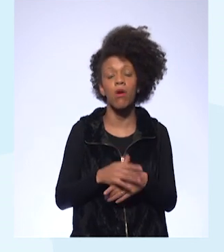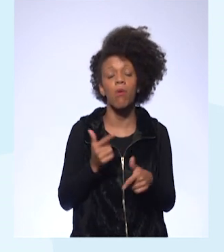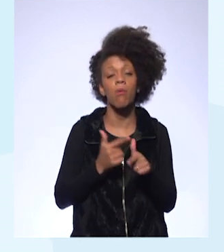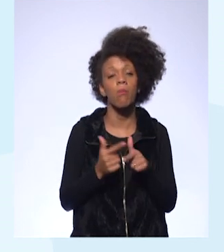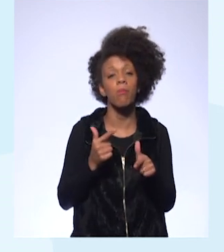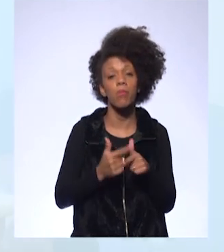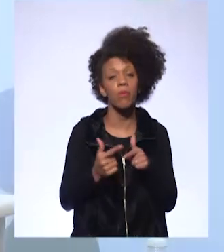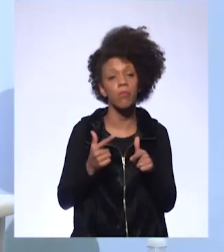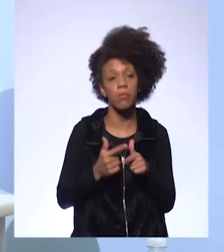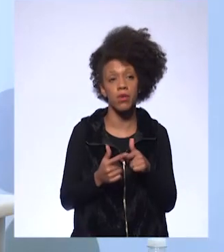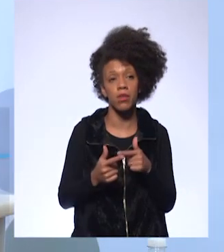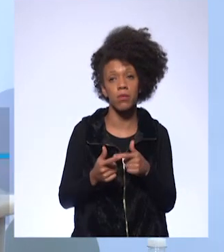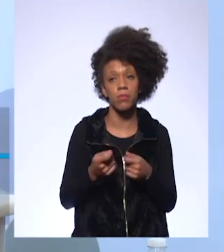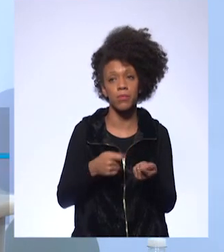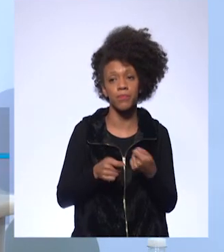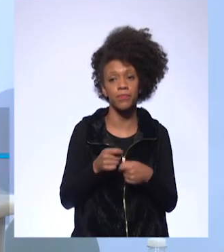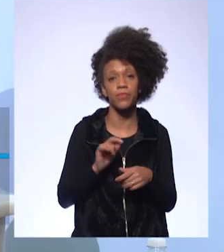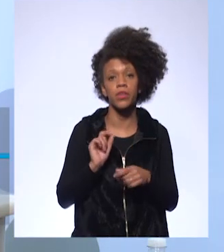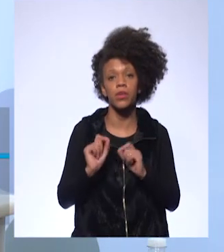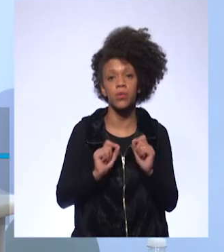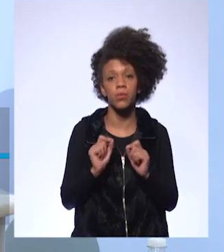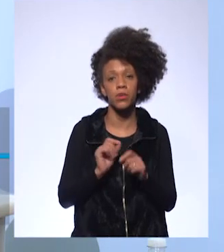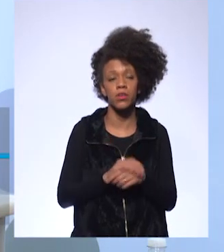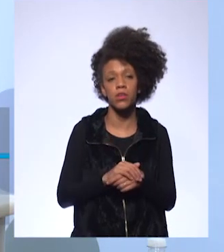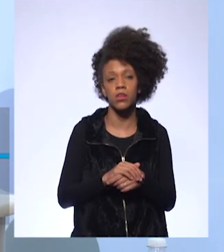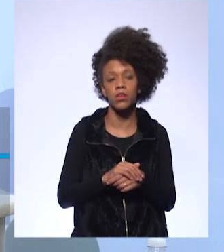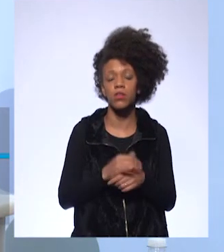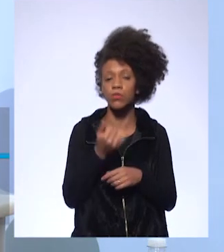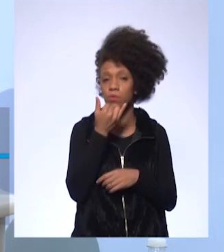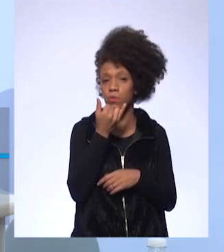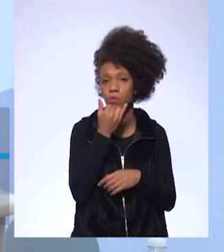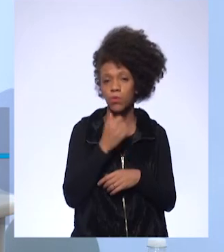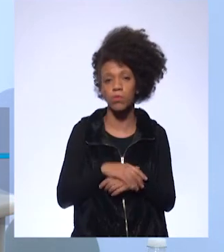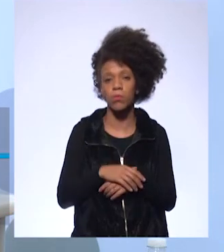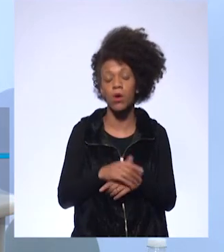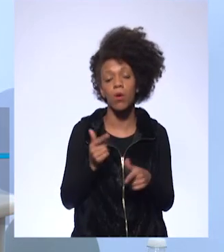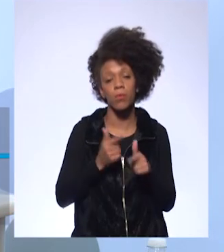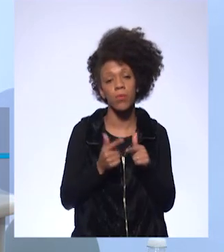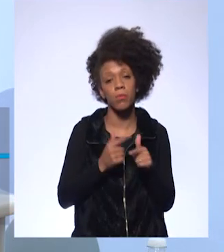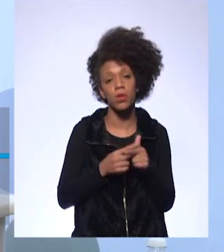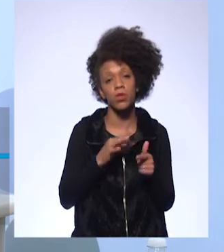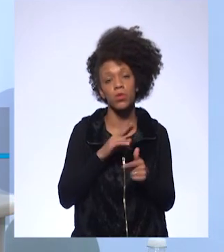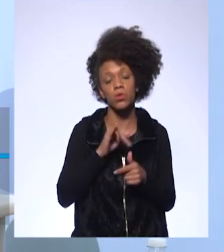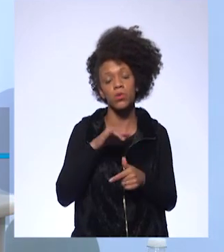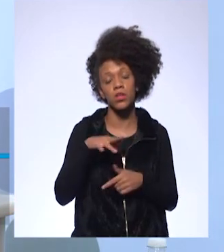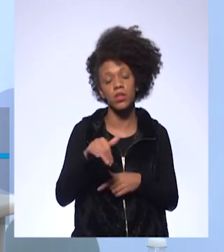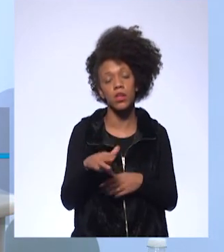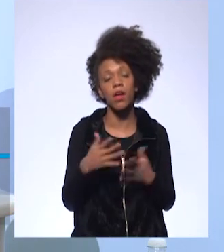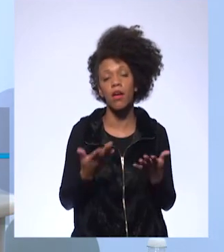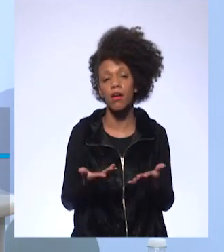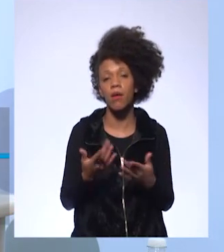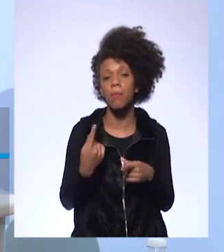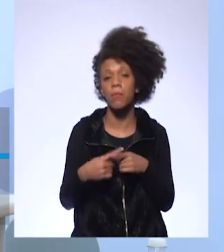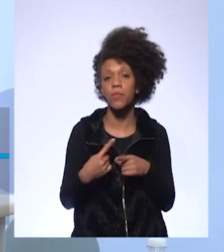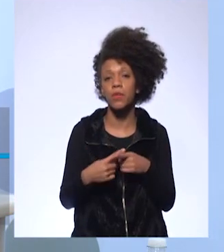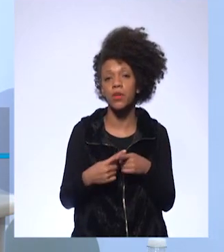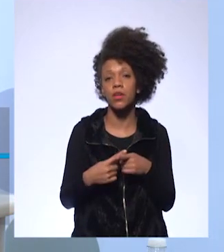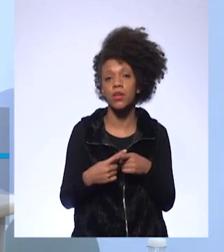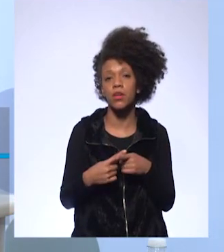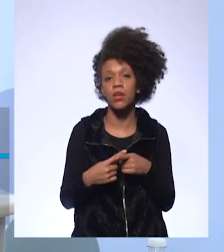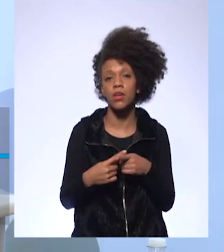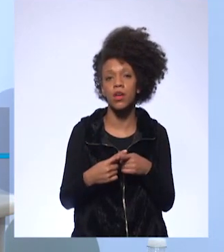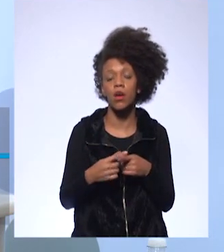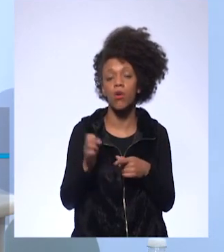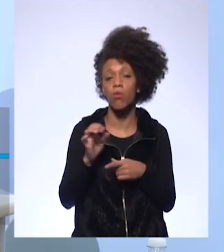do bloco é a questão... o maior problema da Turquia entrar nesse bloco é porque ela está entre o